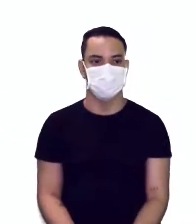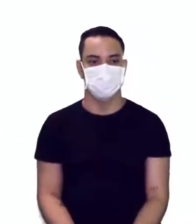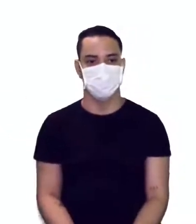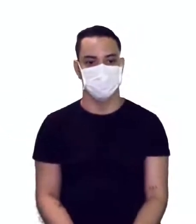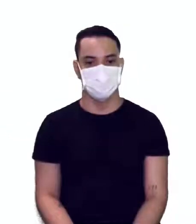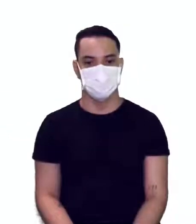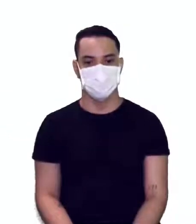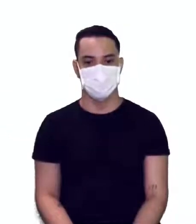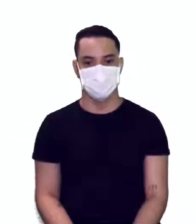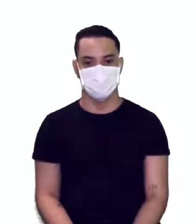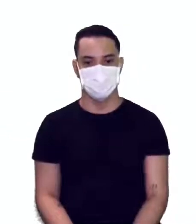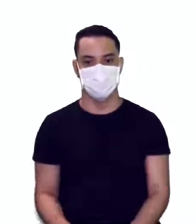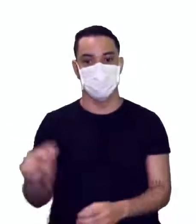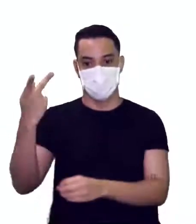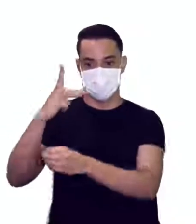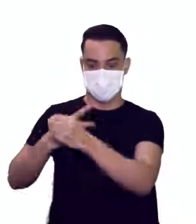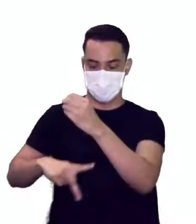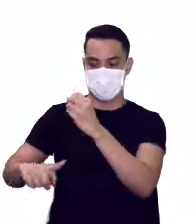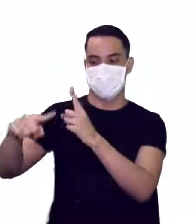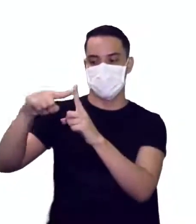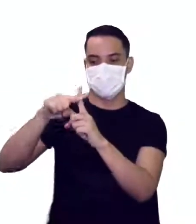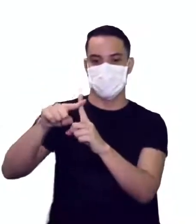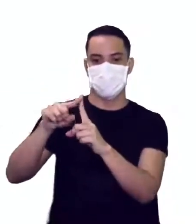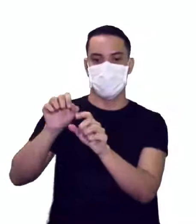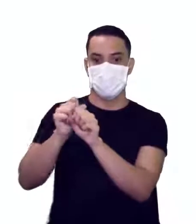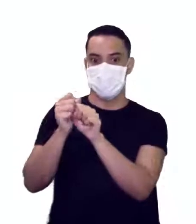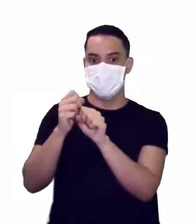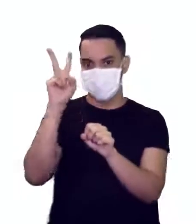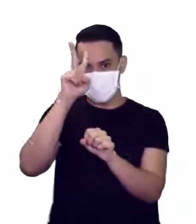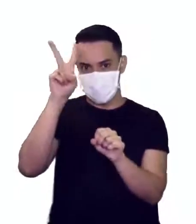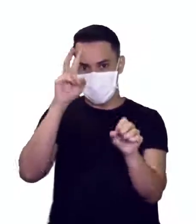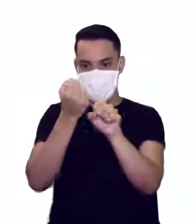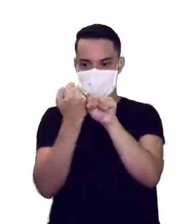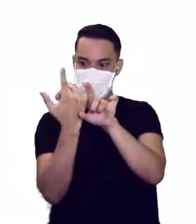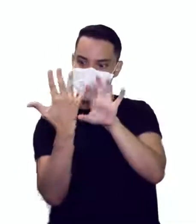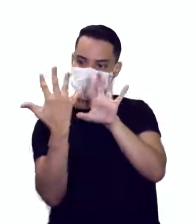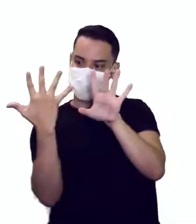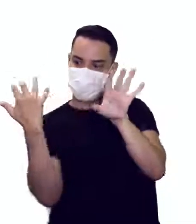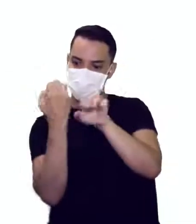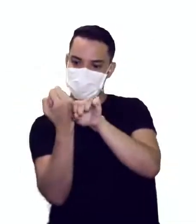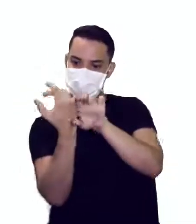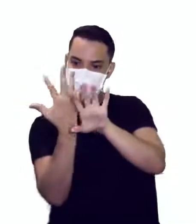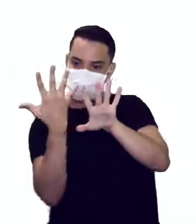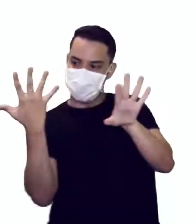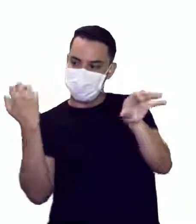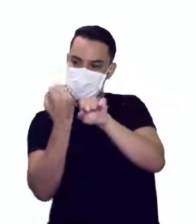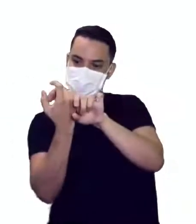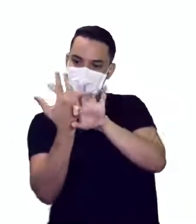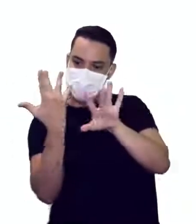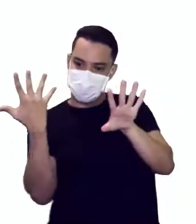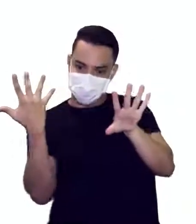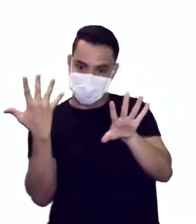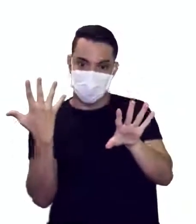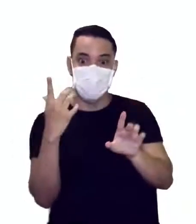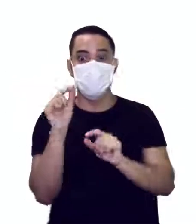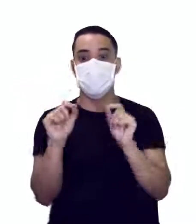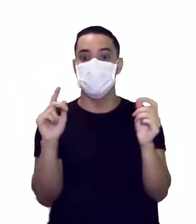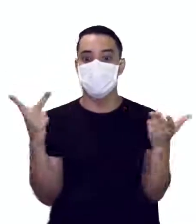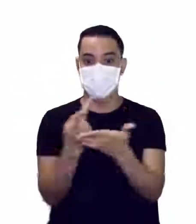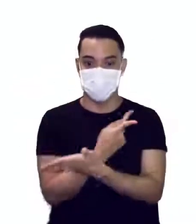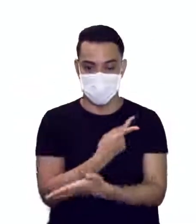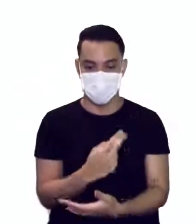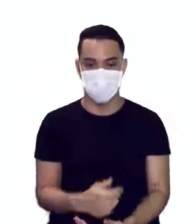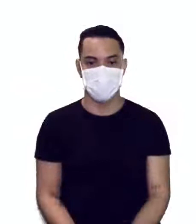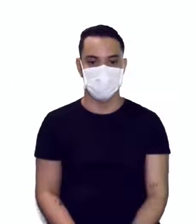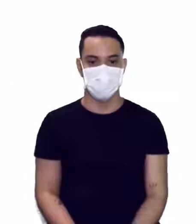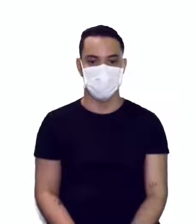esses prótonzinhos aqui, ou seja, ele está repelindo. Vocês podem observar aqui na imagem, tá bom? Bom, o que vai acontecer? Olha